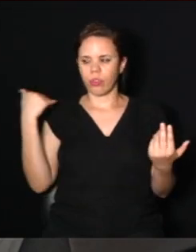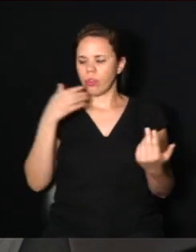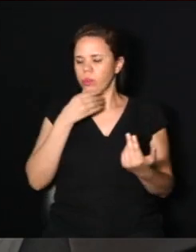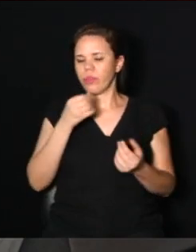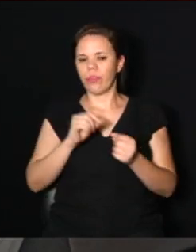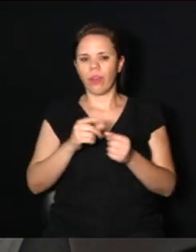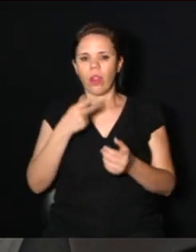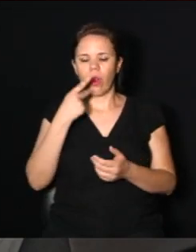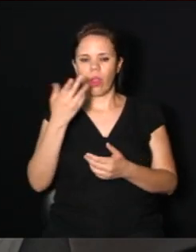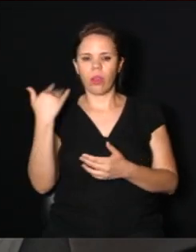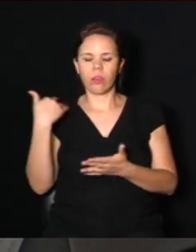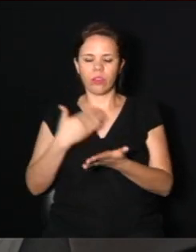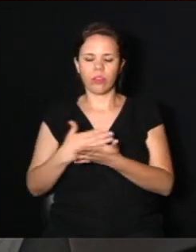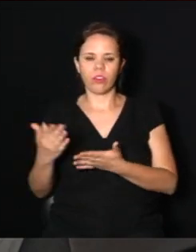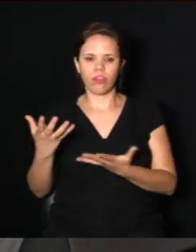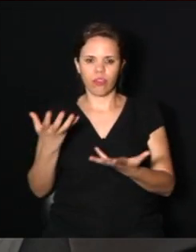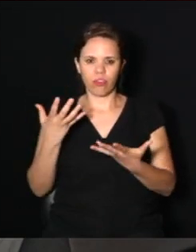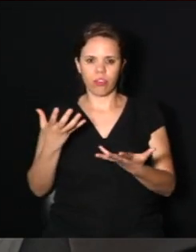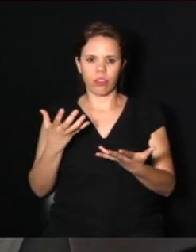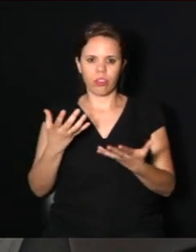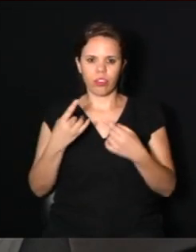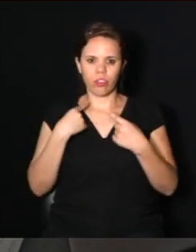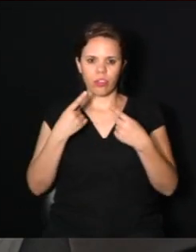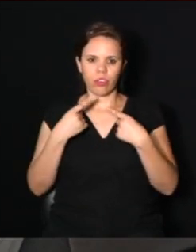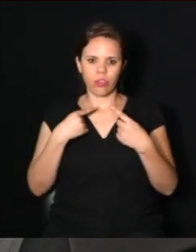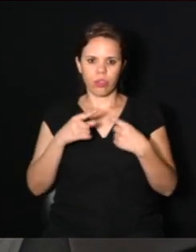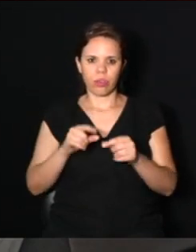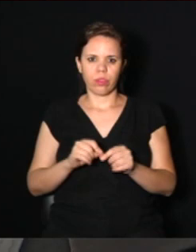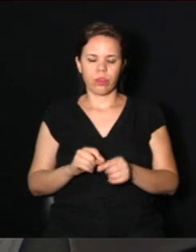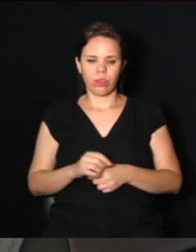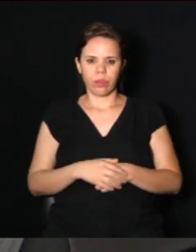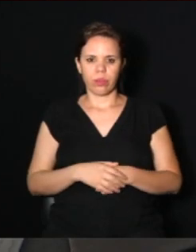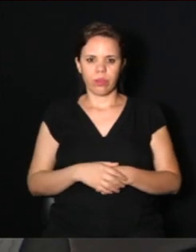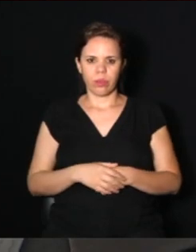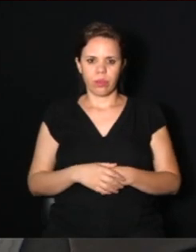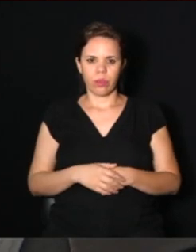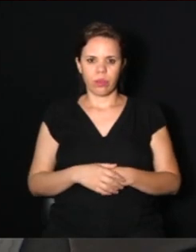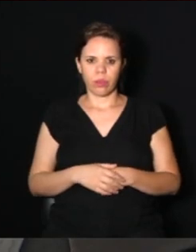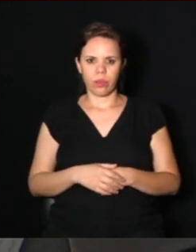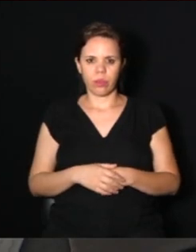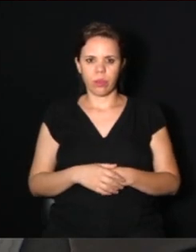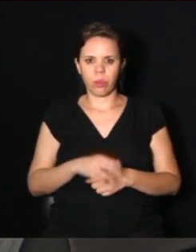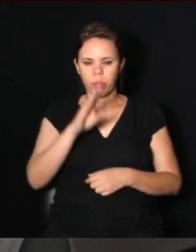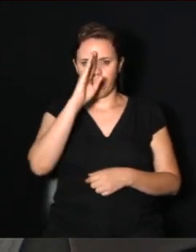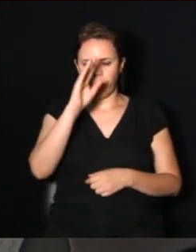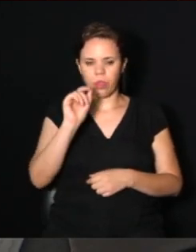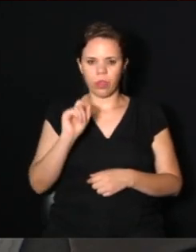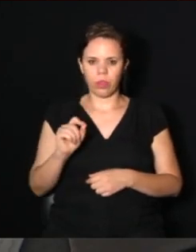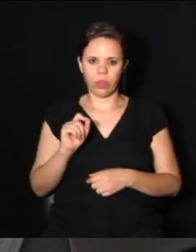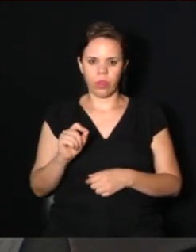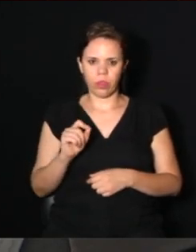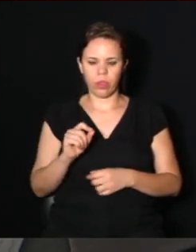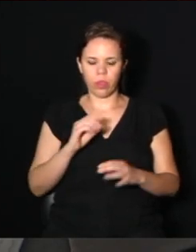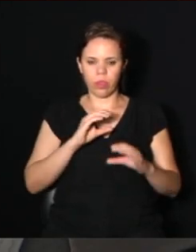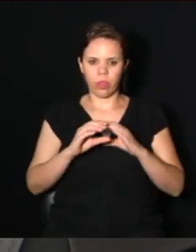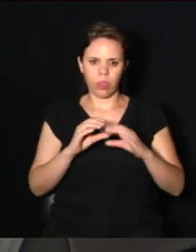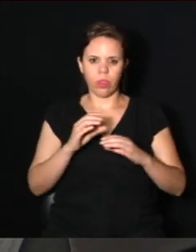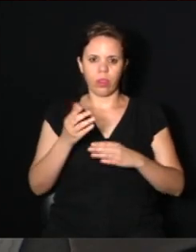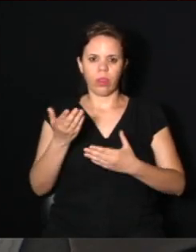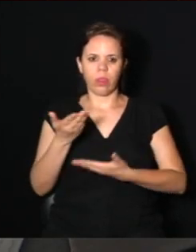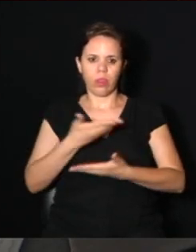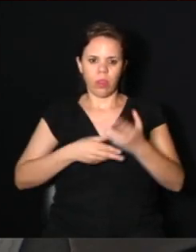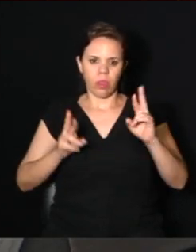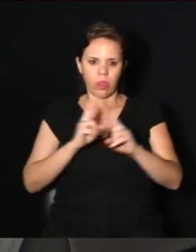gente buscou o diálogo, né, como prioridade na mediação dessas relações aí.